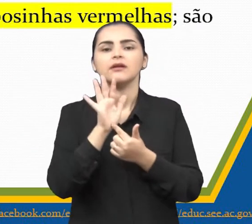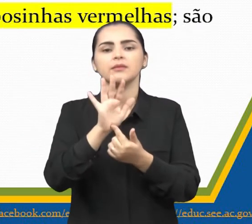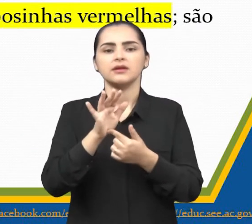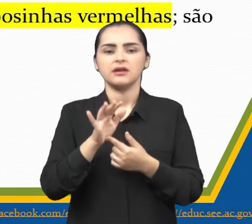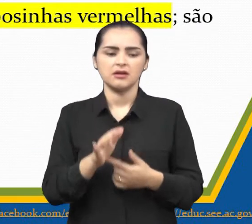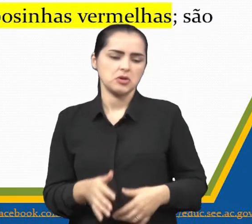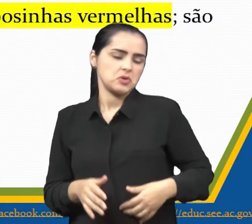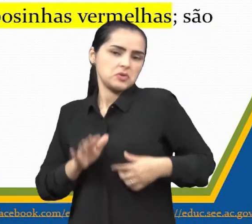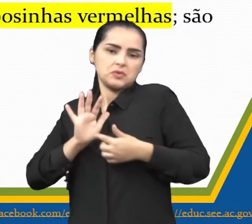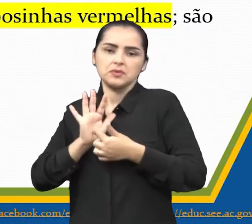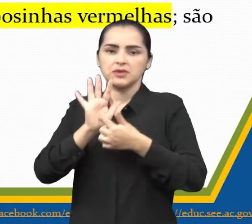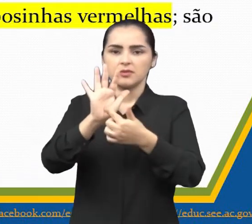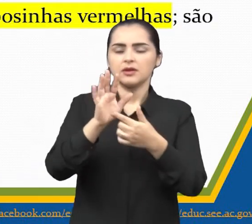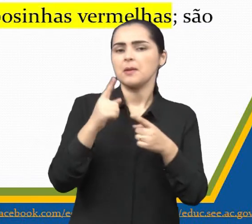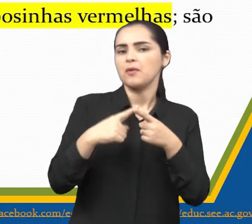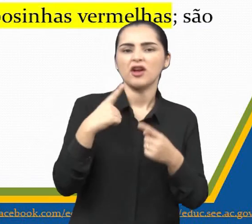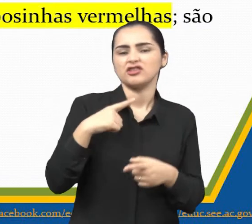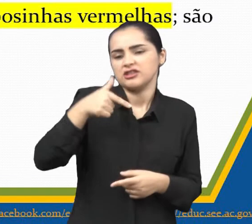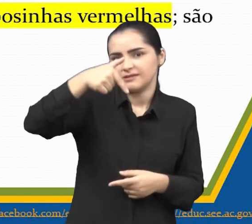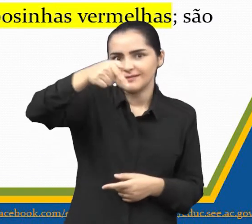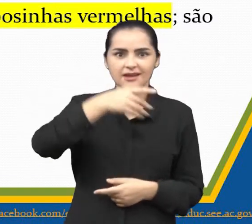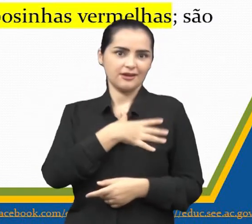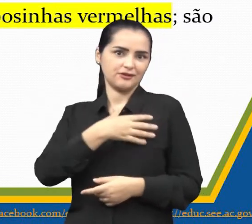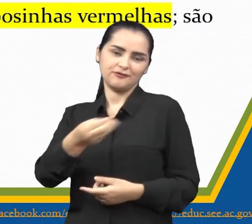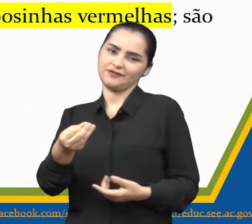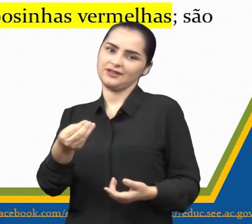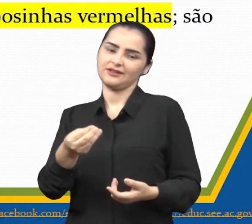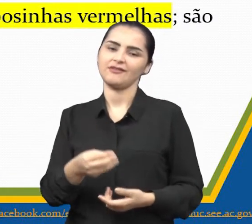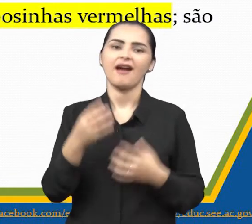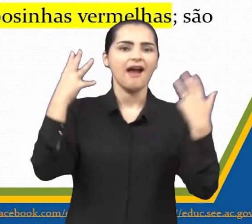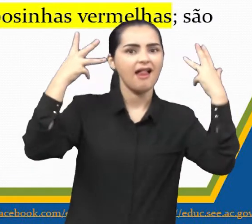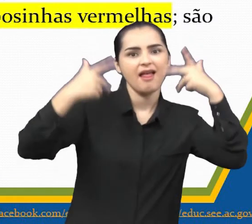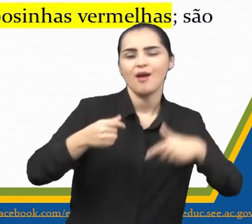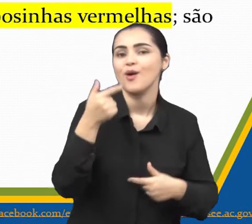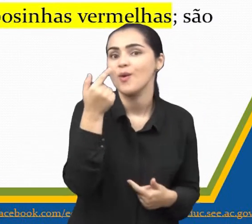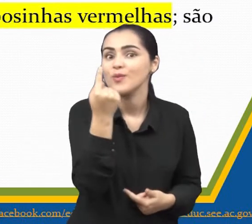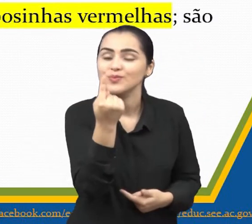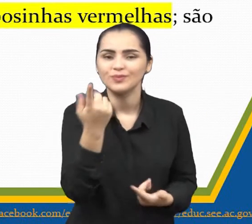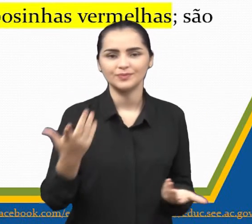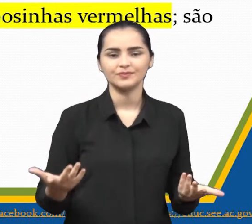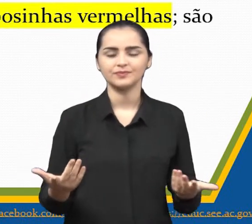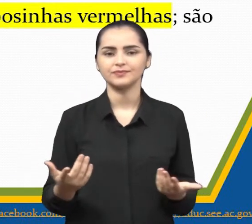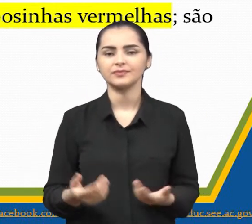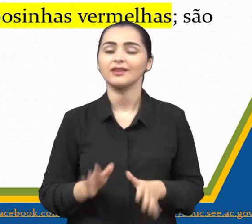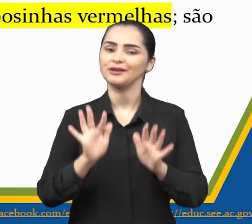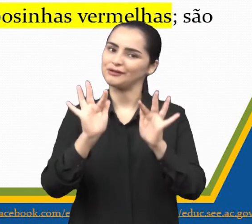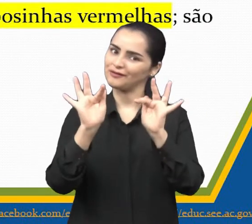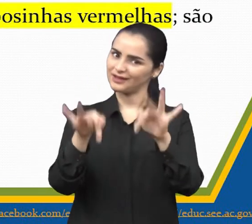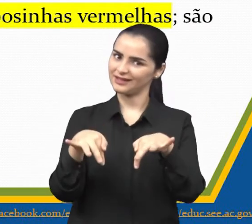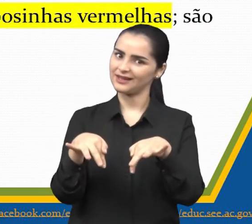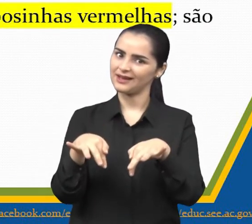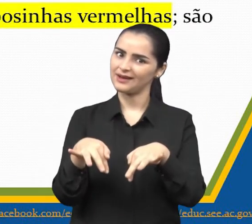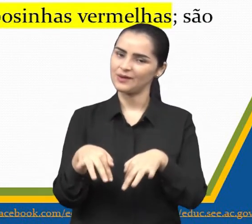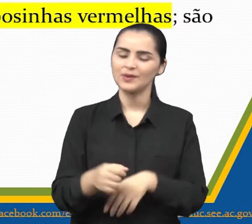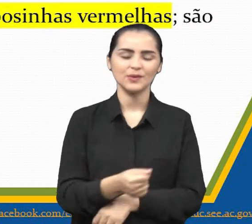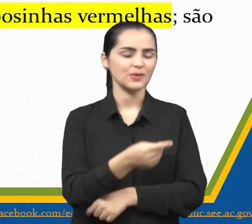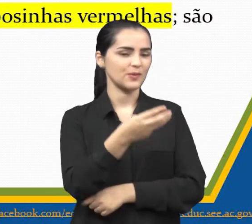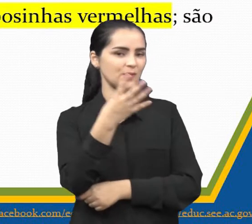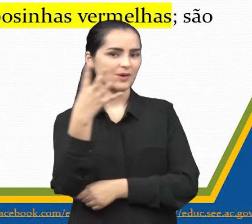vangloriando porque tinha sete filhotes, né? E a Leô só tinha um. E ela fala lá no finalzinho, quantidade,